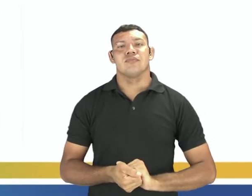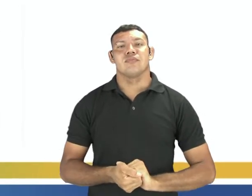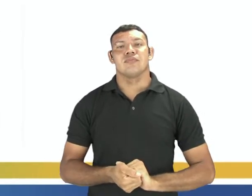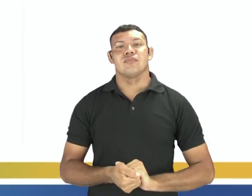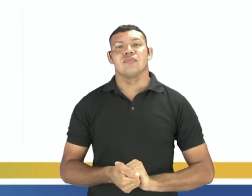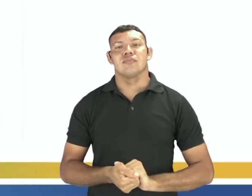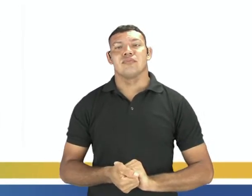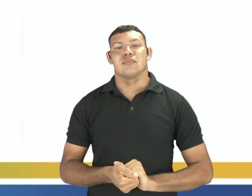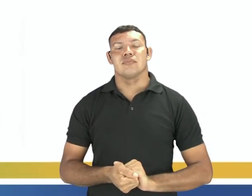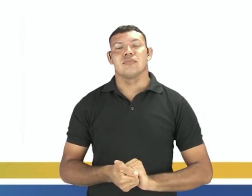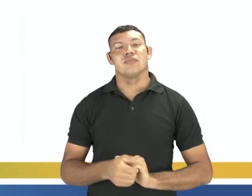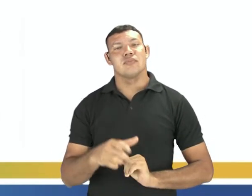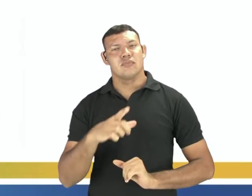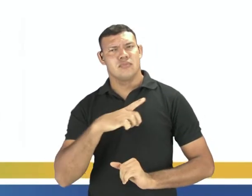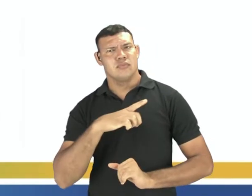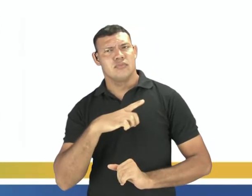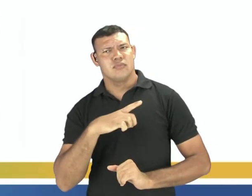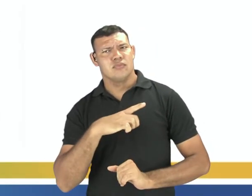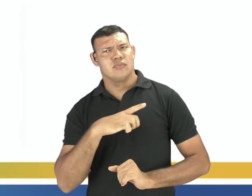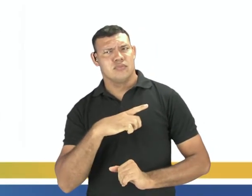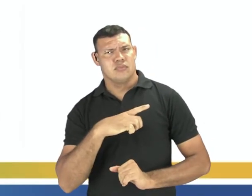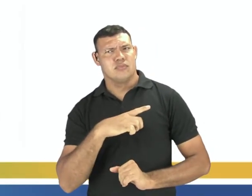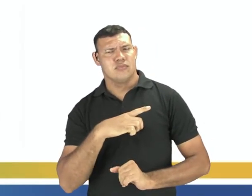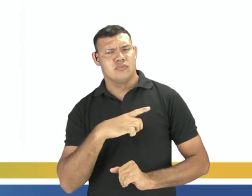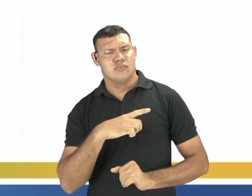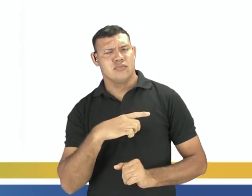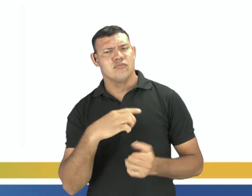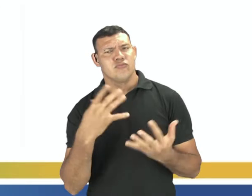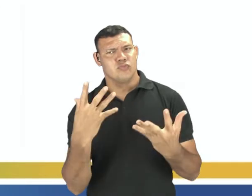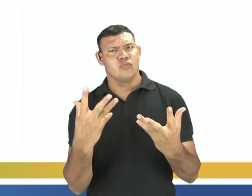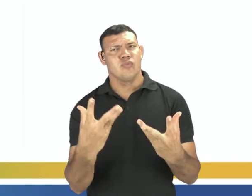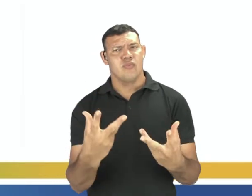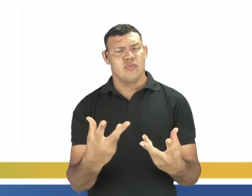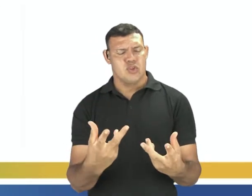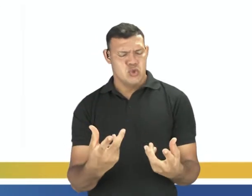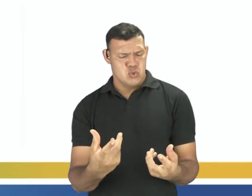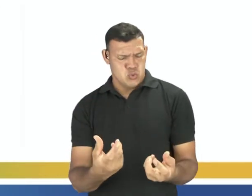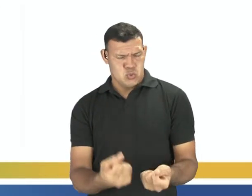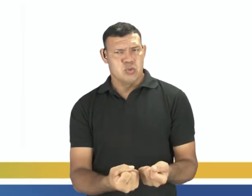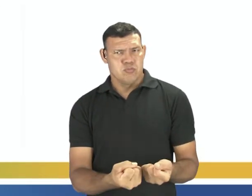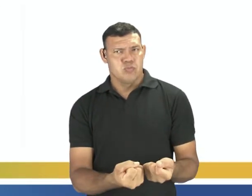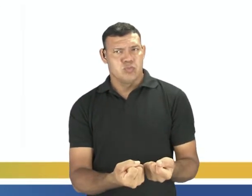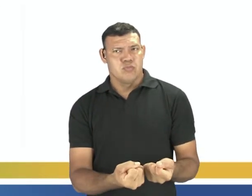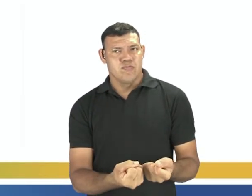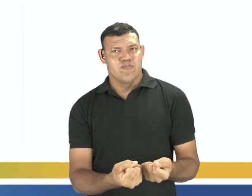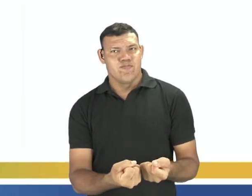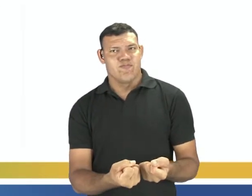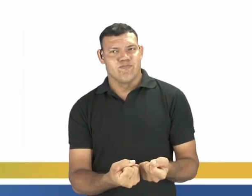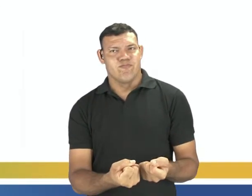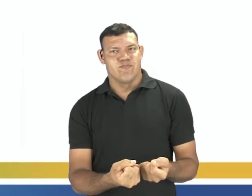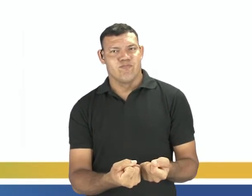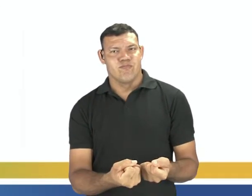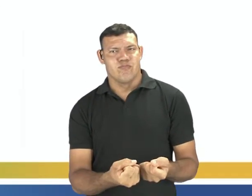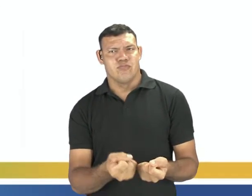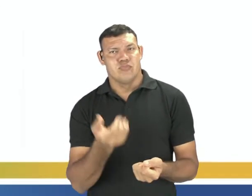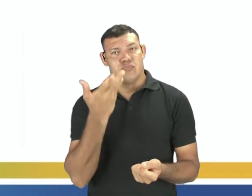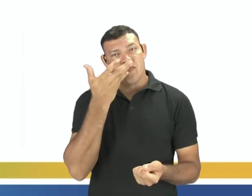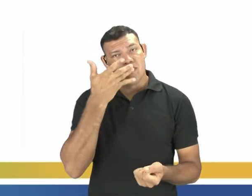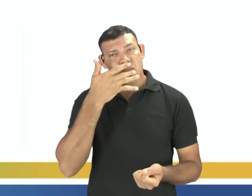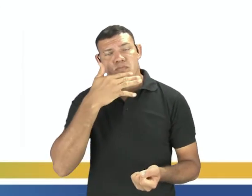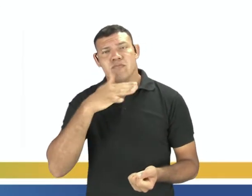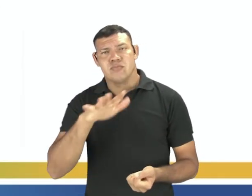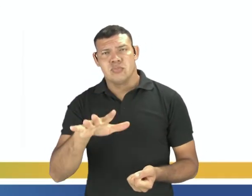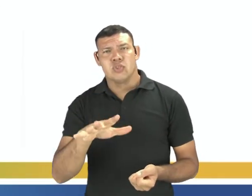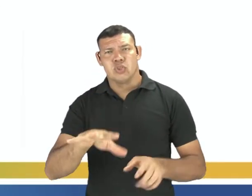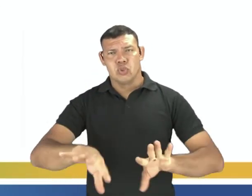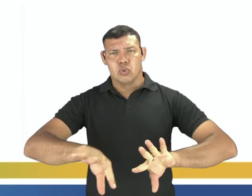Começa por aceitar notificações do seu corpo, que perde as formas de criança para